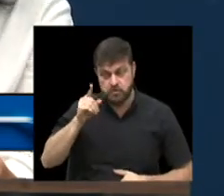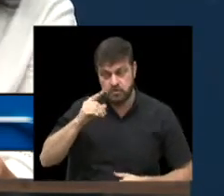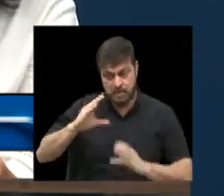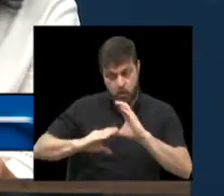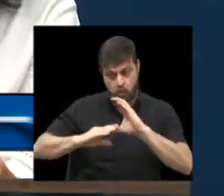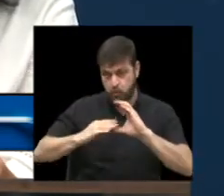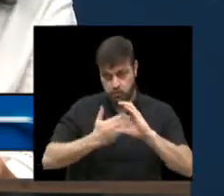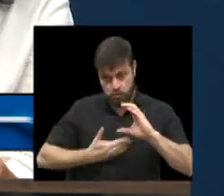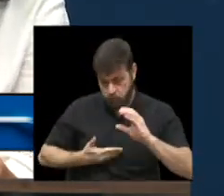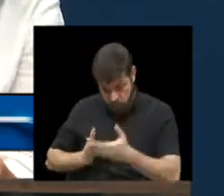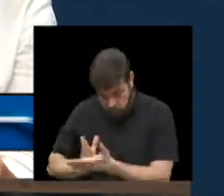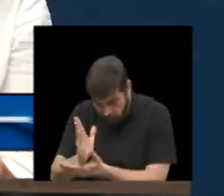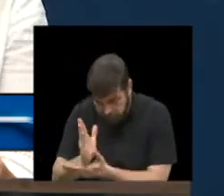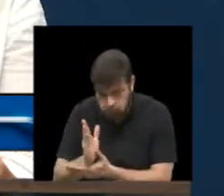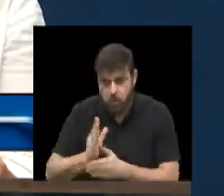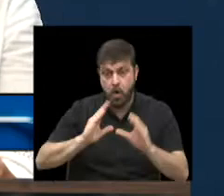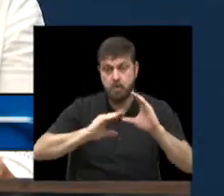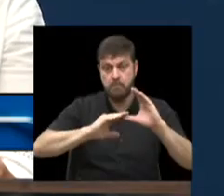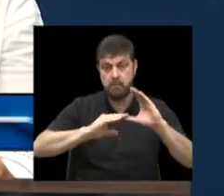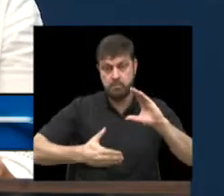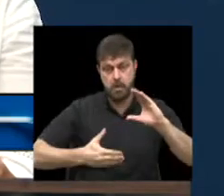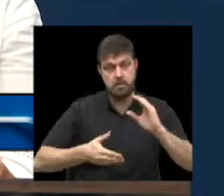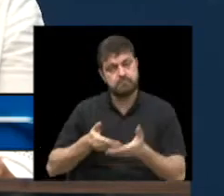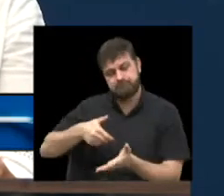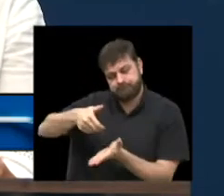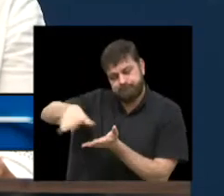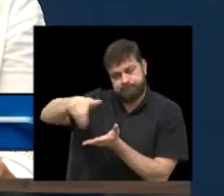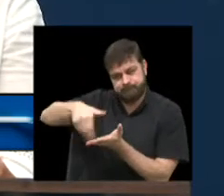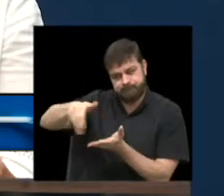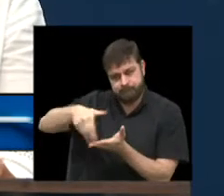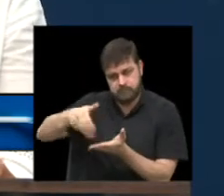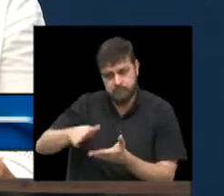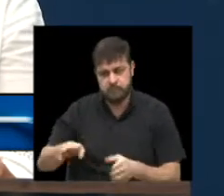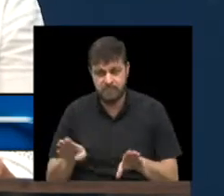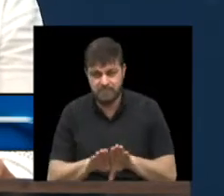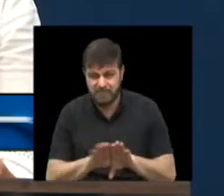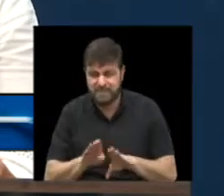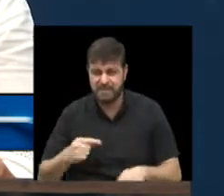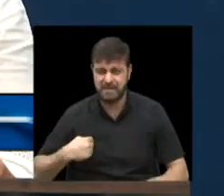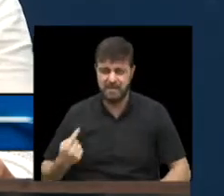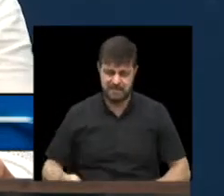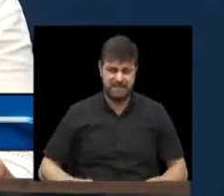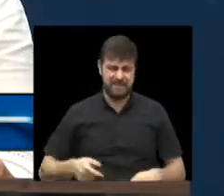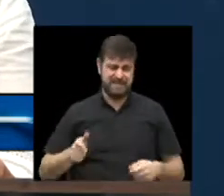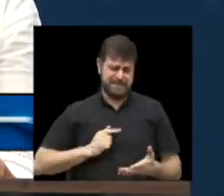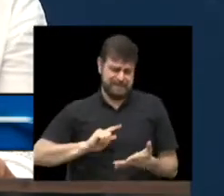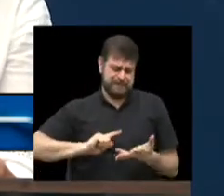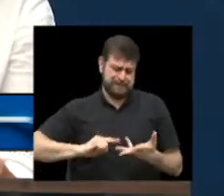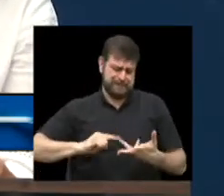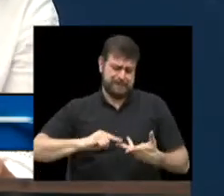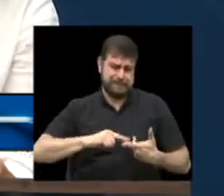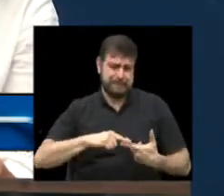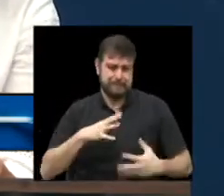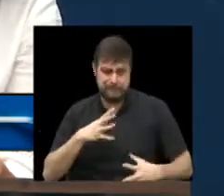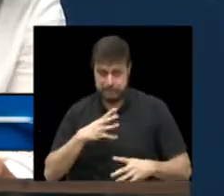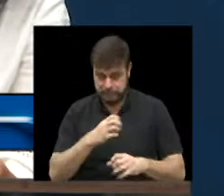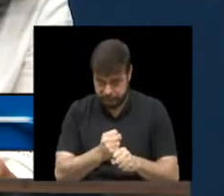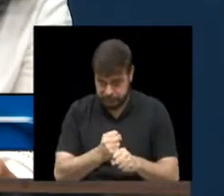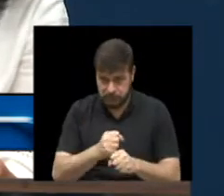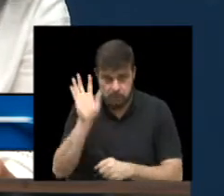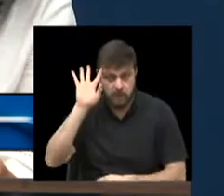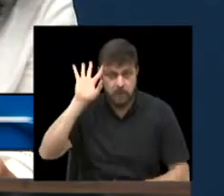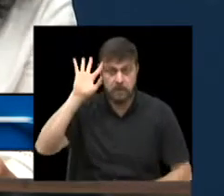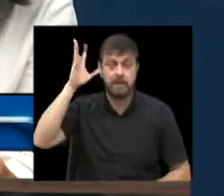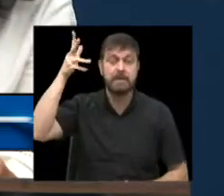Há 12 anos, a planta genérica de valores está sem reajuste. Ou seja, existe um conjunto de